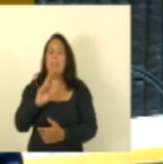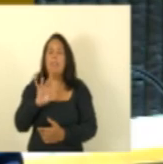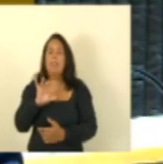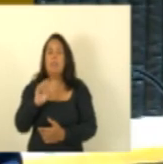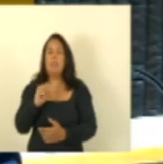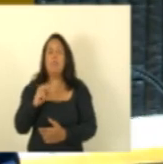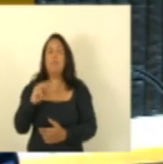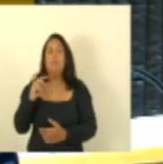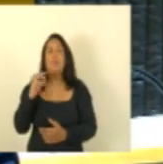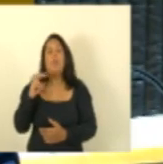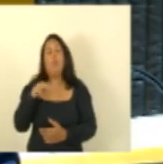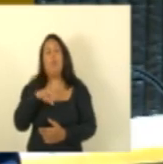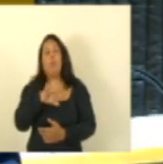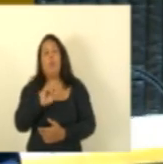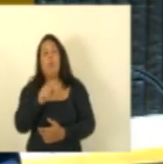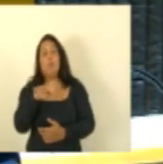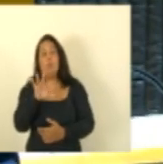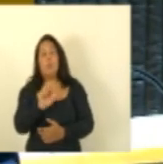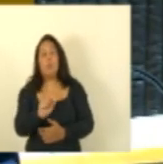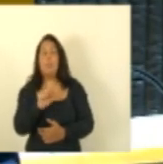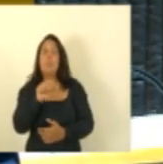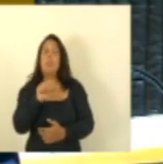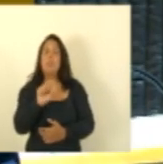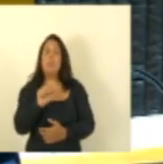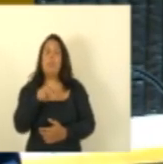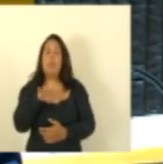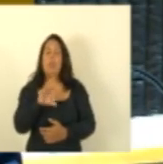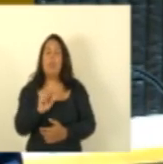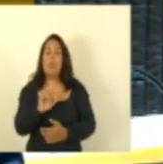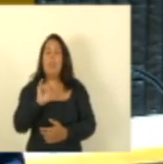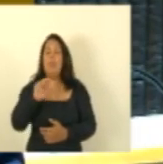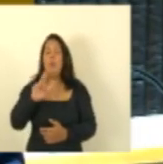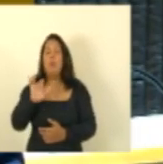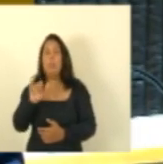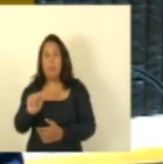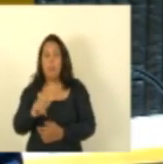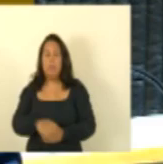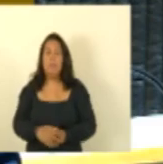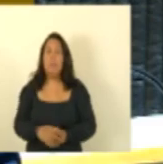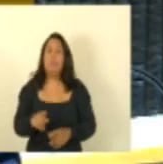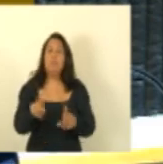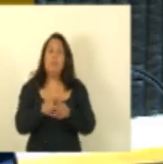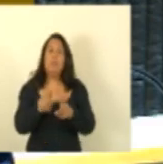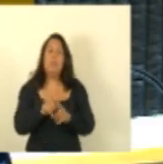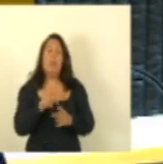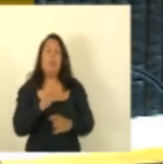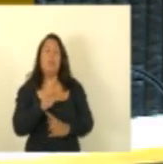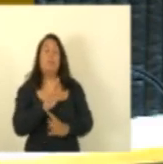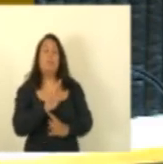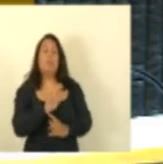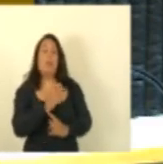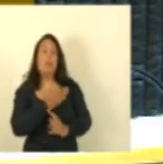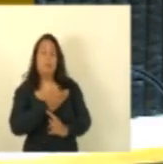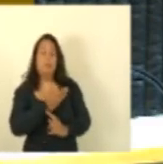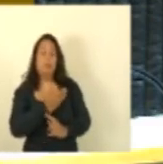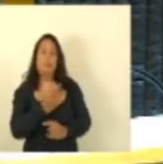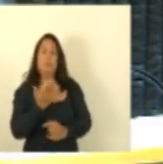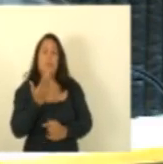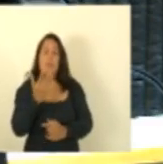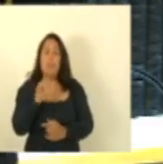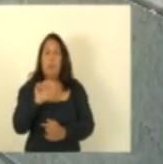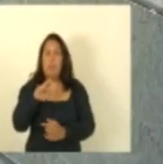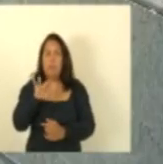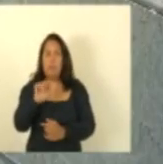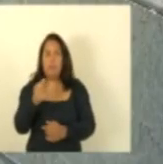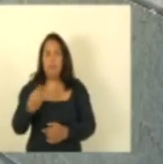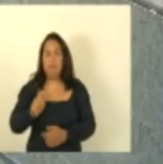Graças, município de Una, e da amiga Elisa Lopes da Silva, também residente no município de Una. Ok, Coronel Wellington, agora